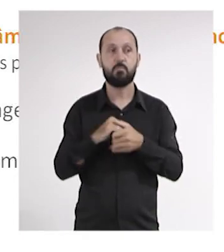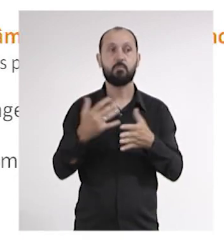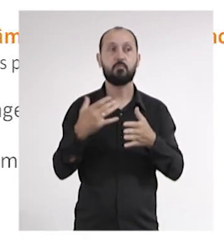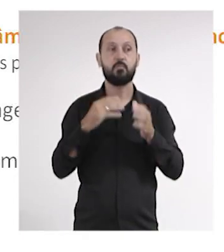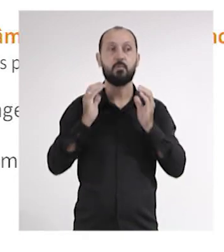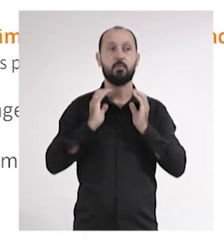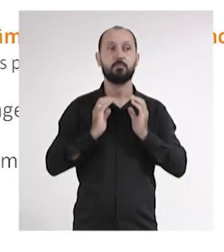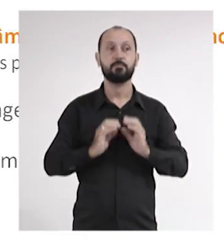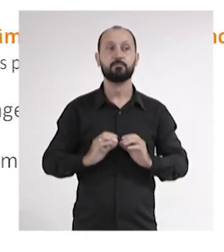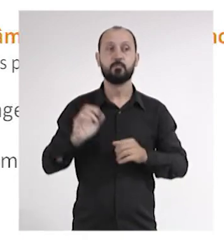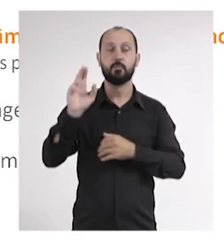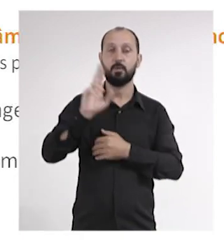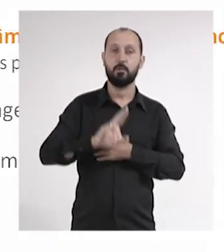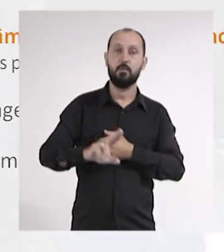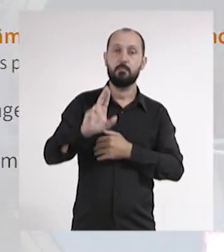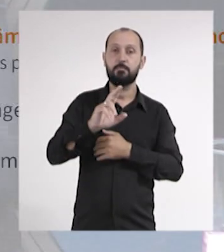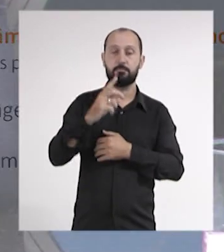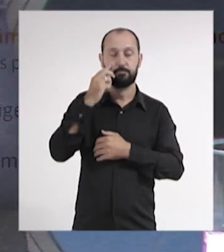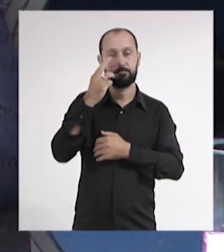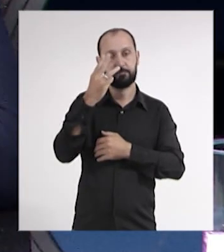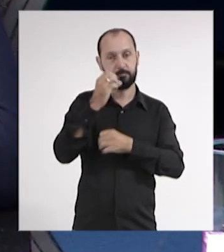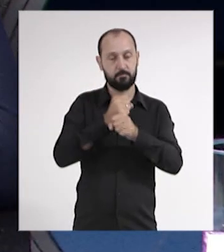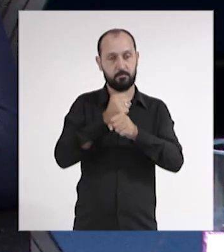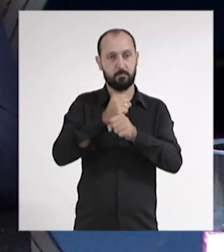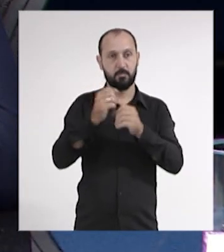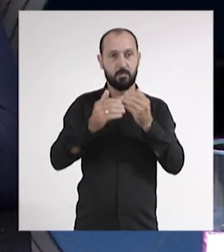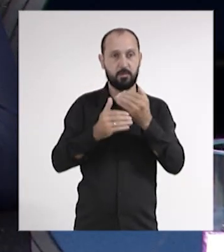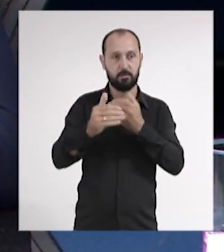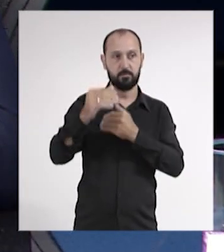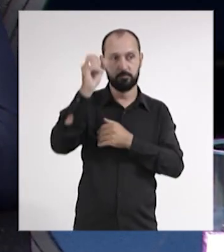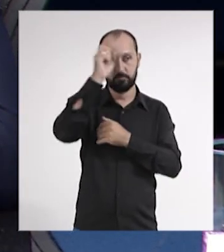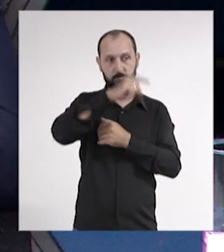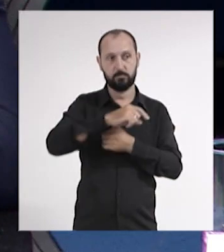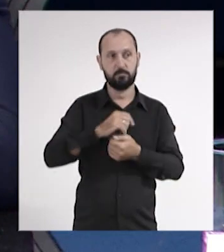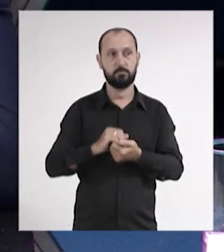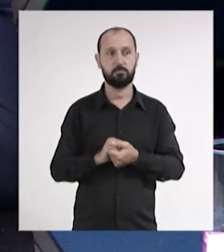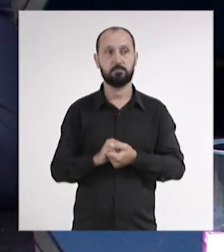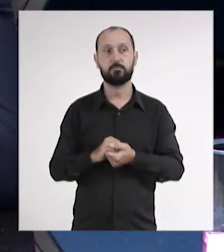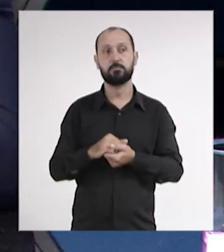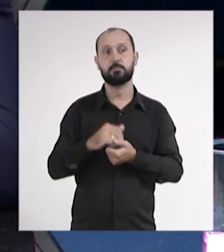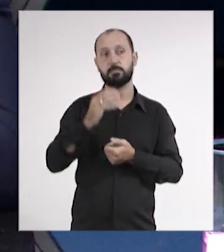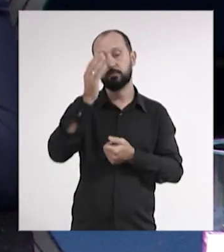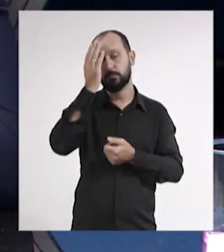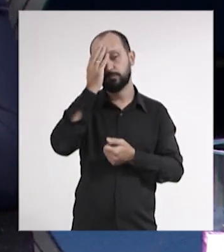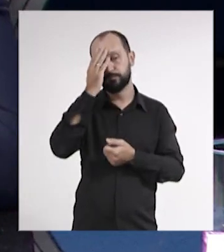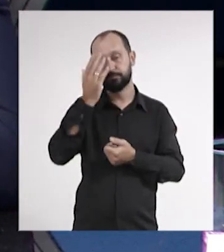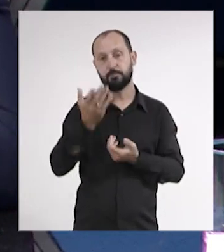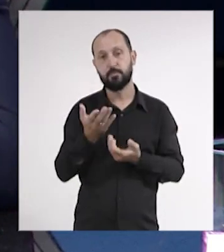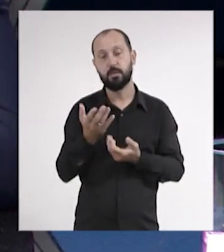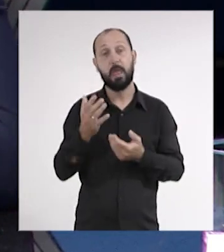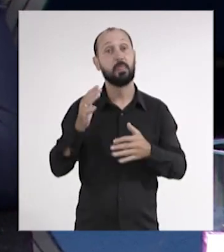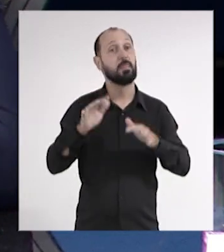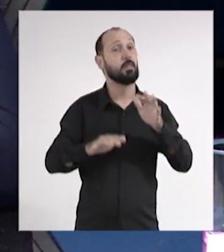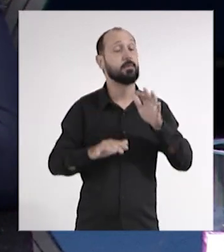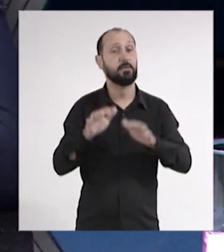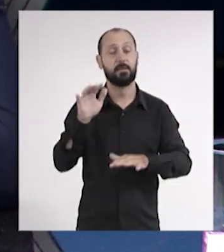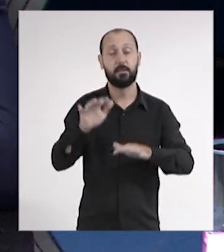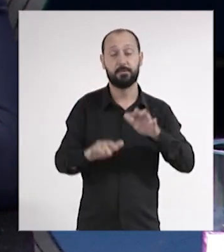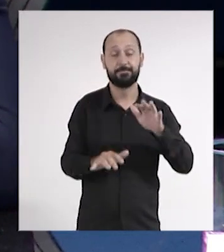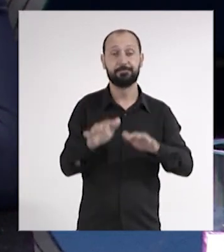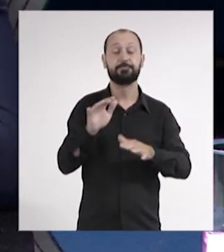dos usuários em 30 anos é de difícil previsibilidade. Talvez